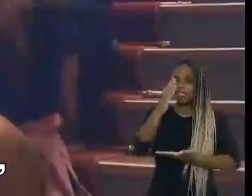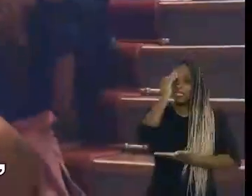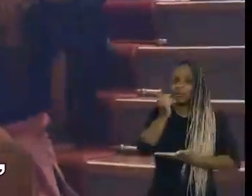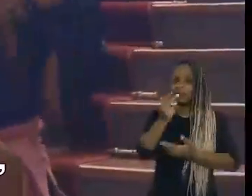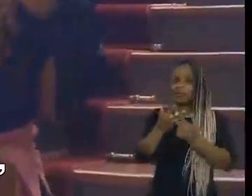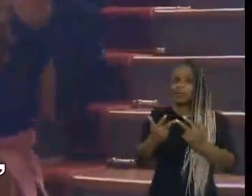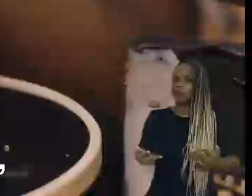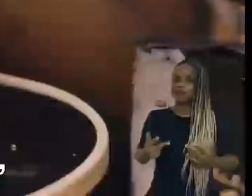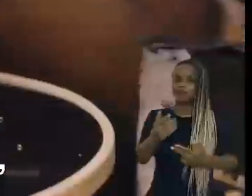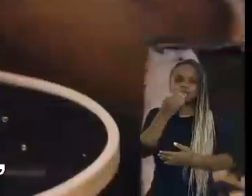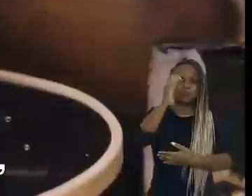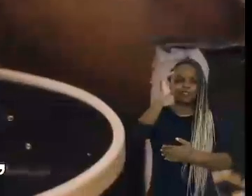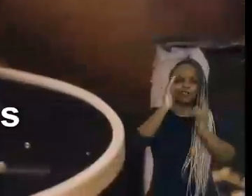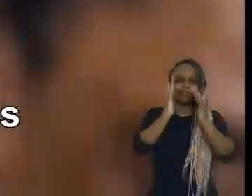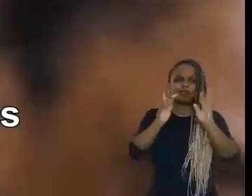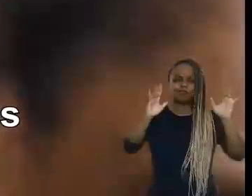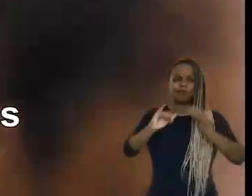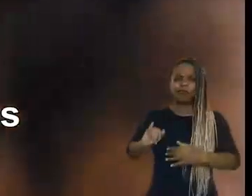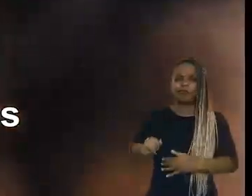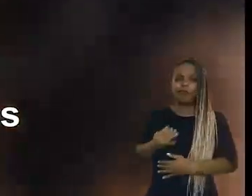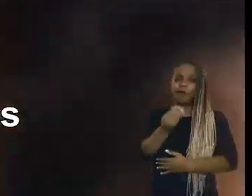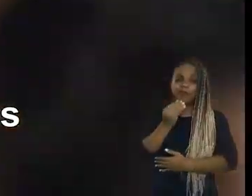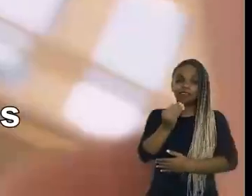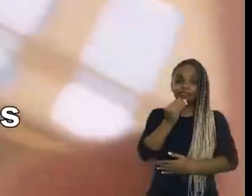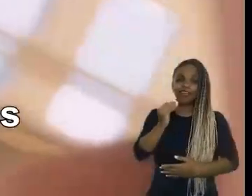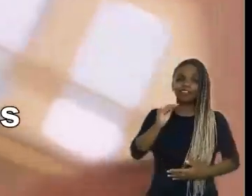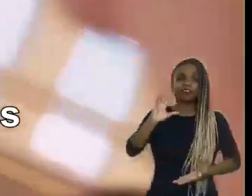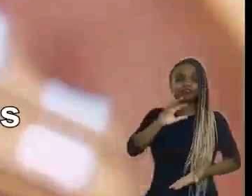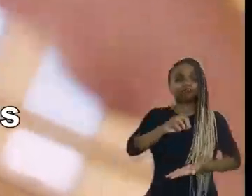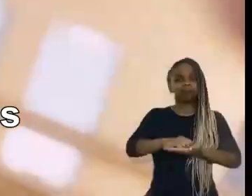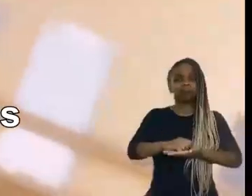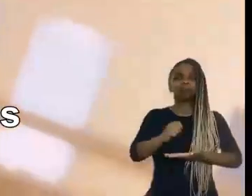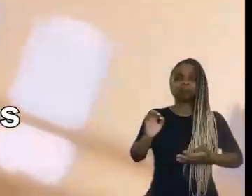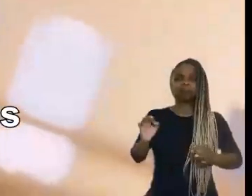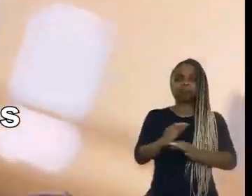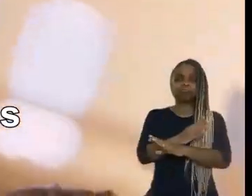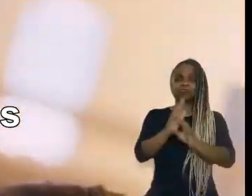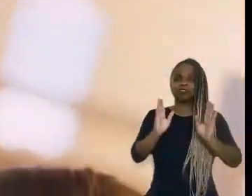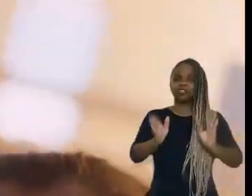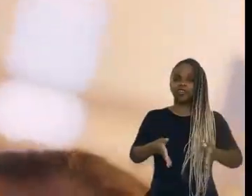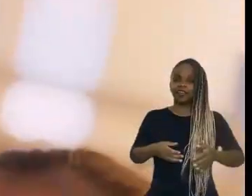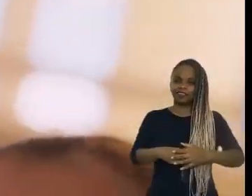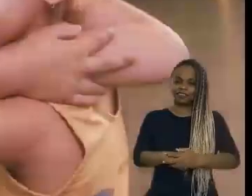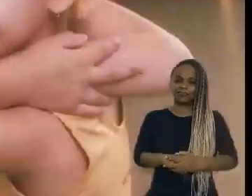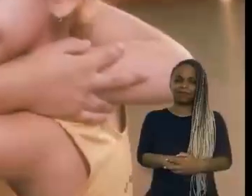Nas trocas de saberes, sonhos e oportunidades se concretizam.